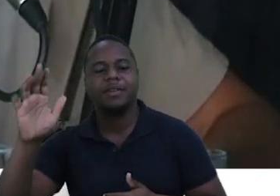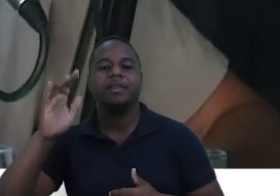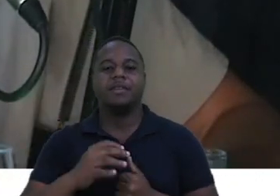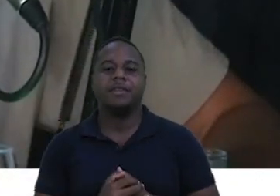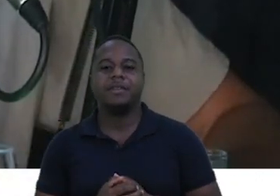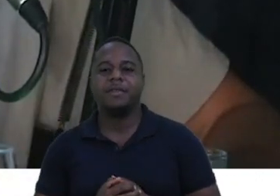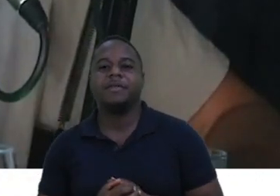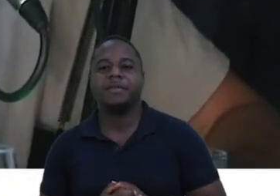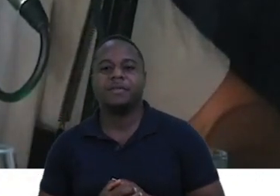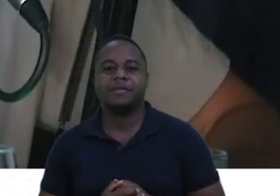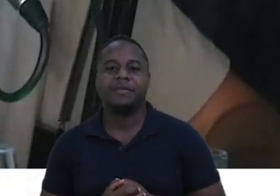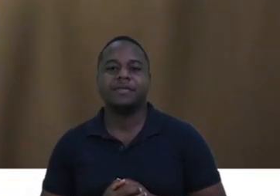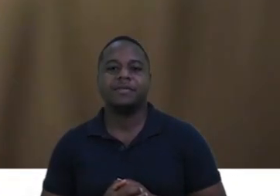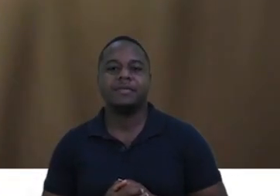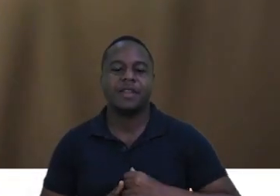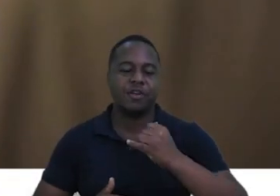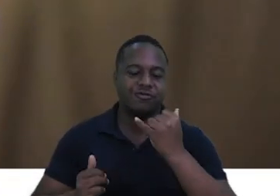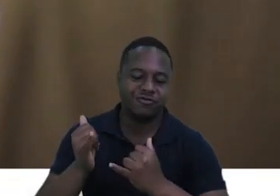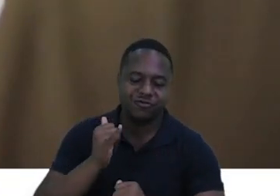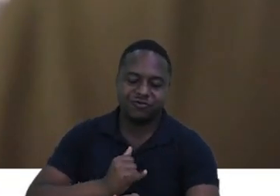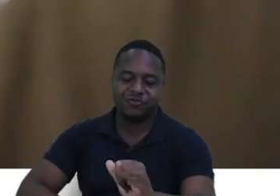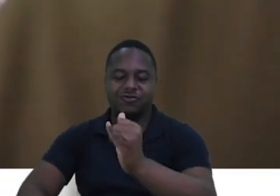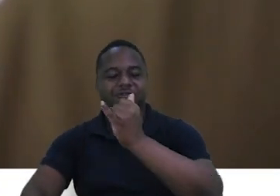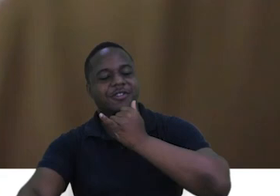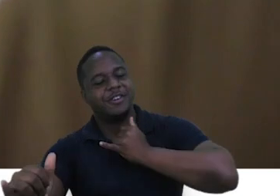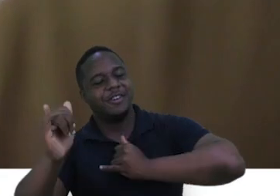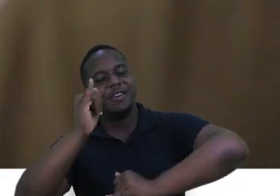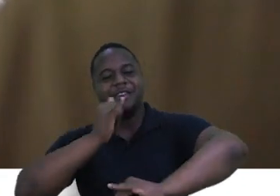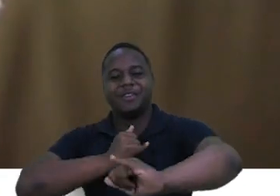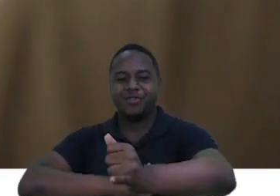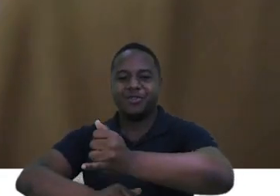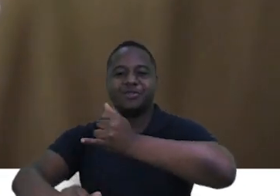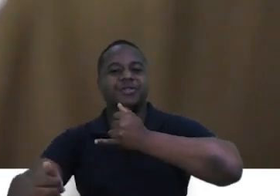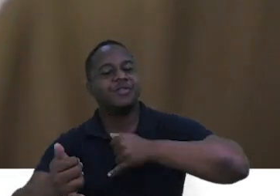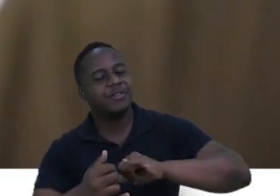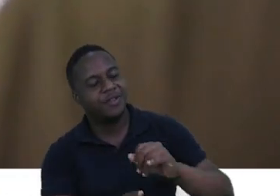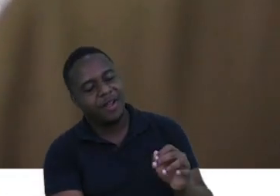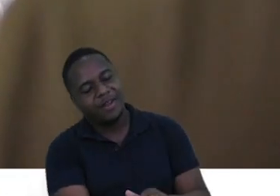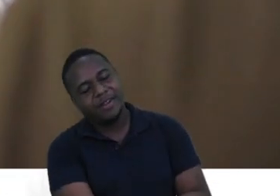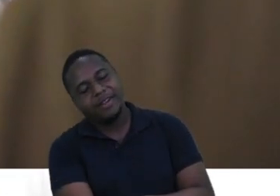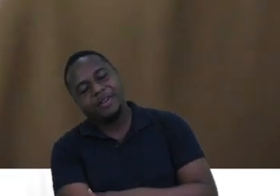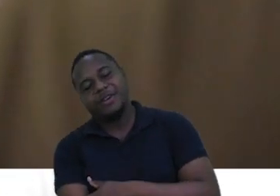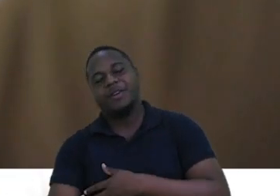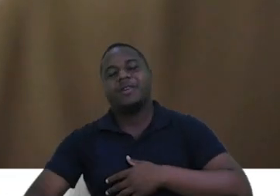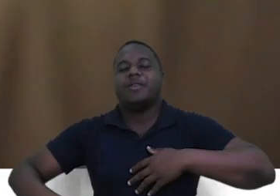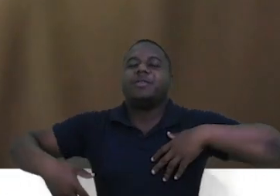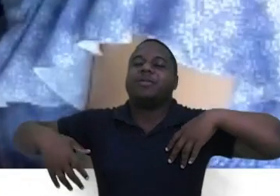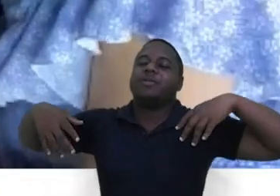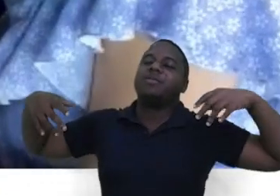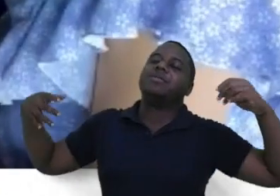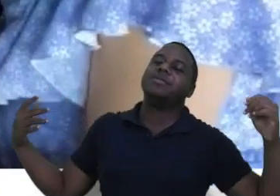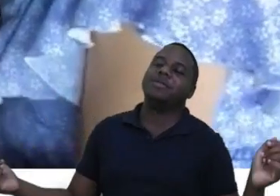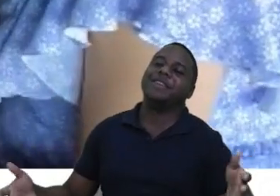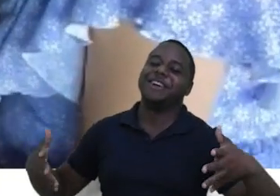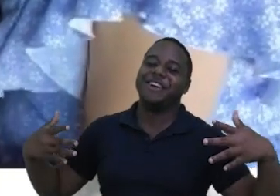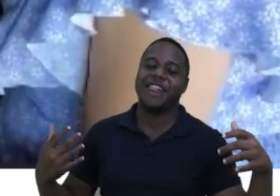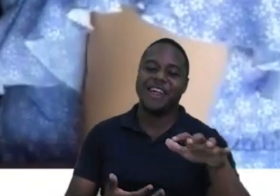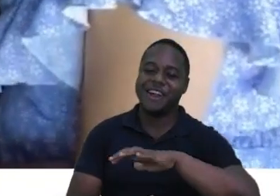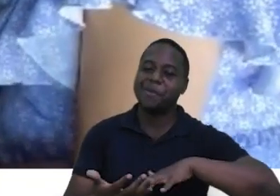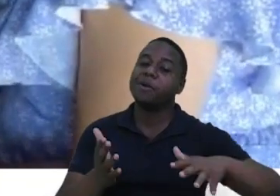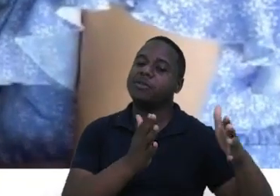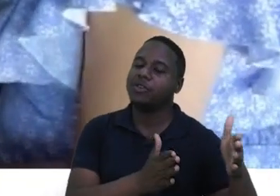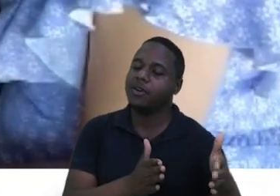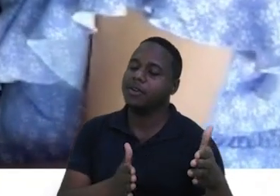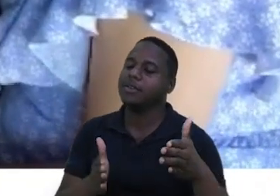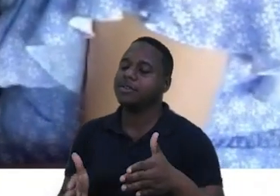fluir, né? É... A energia. Trazer essa energia, assim. Essa leveza, né? Essa bagunça organizada, né?